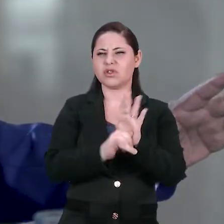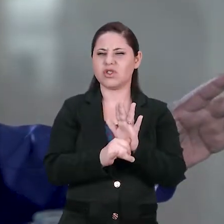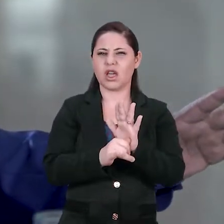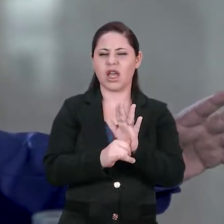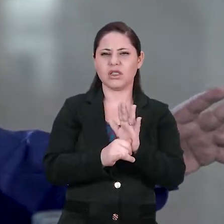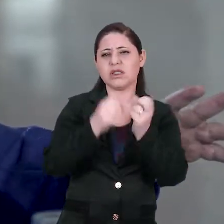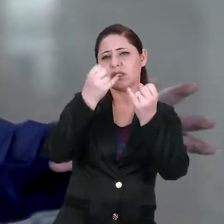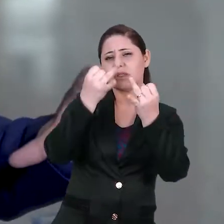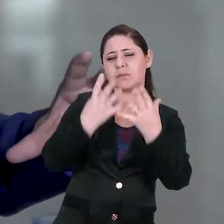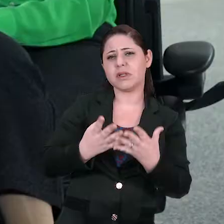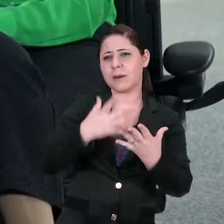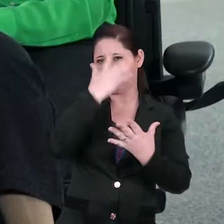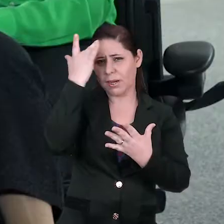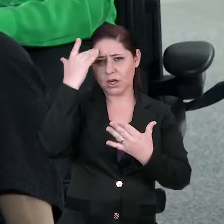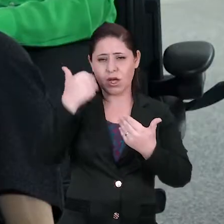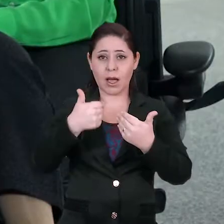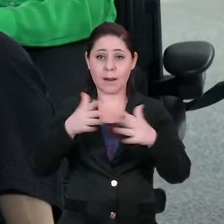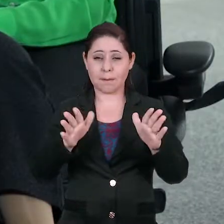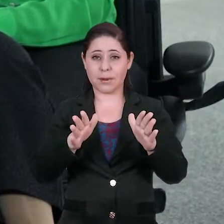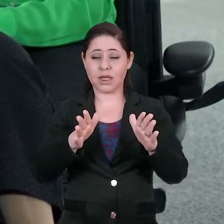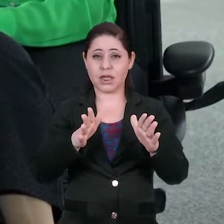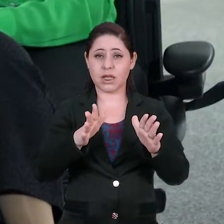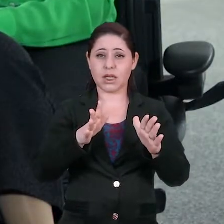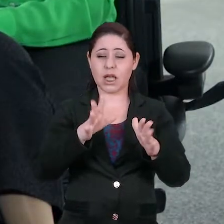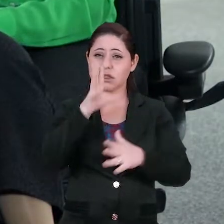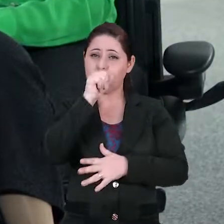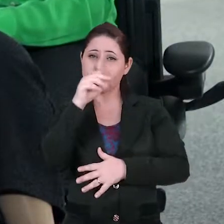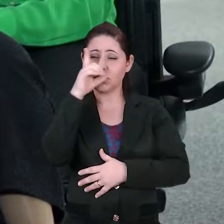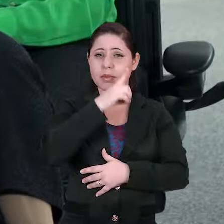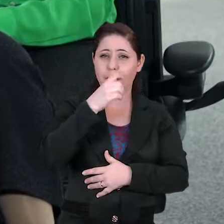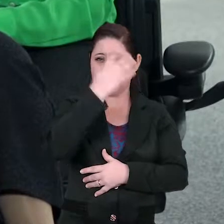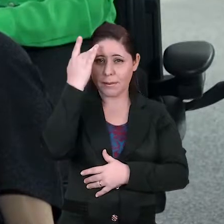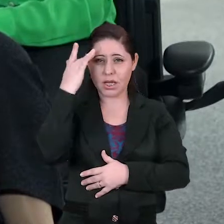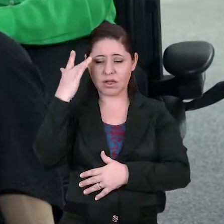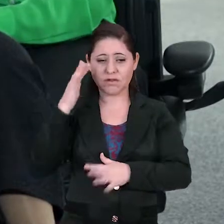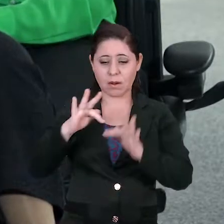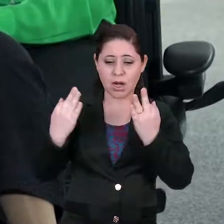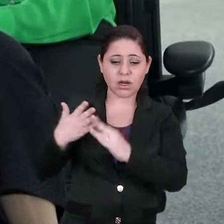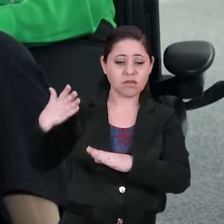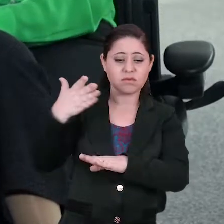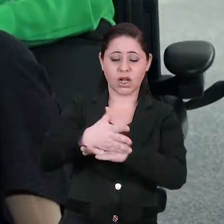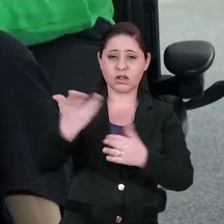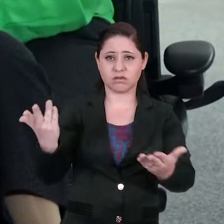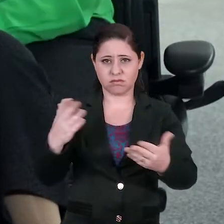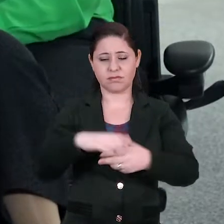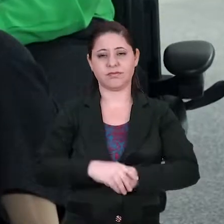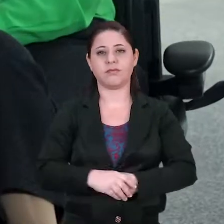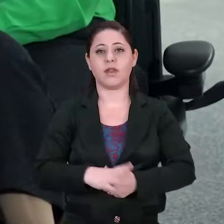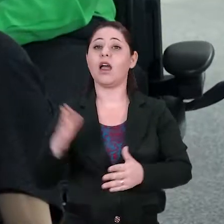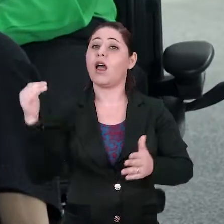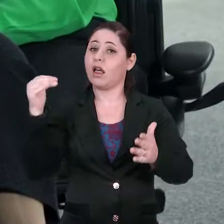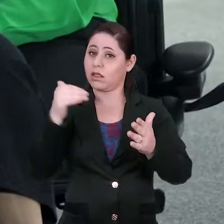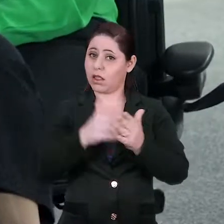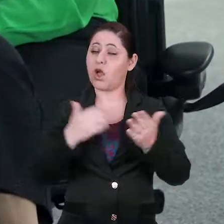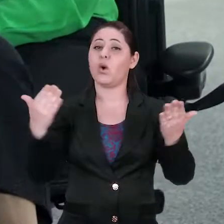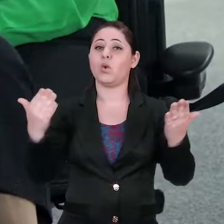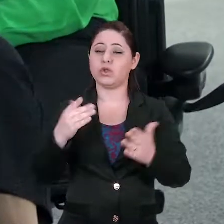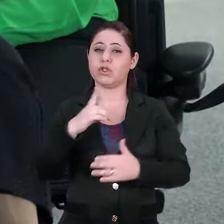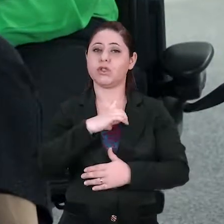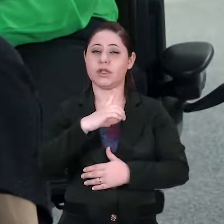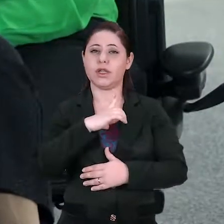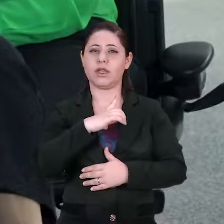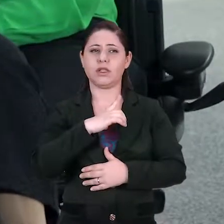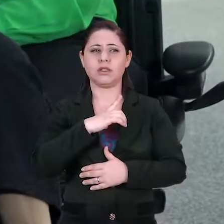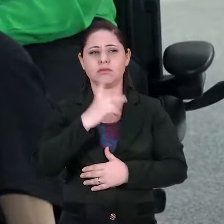o nosso telespectador, abrir a escola no final de semana para a família frequentar, não era mais ou menos isso, professora? Até hoje ainda, eu